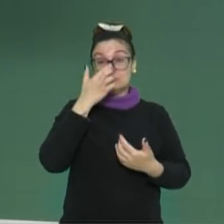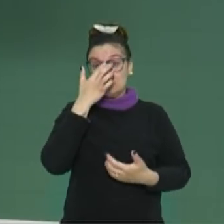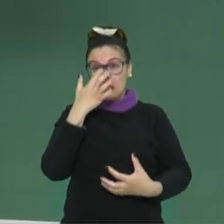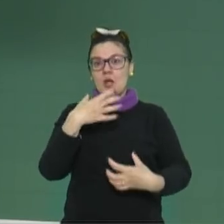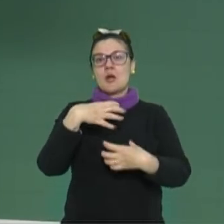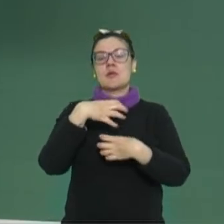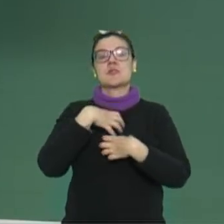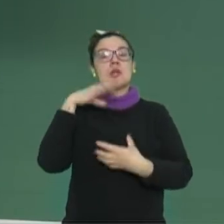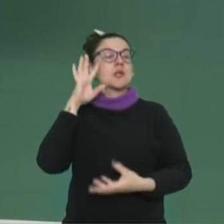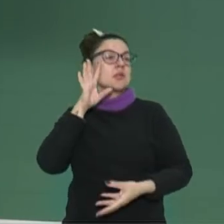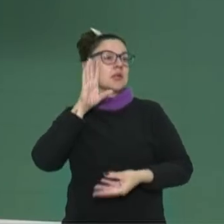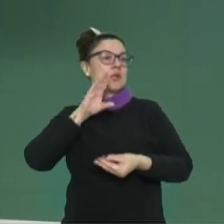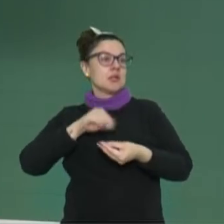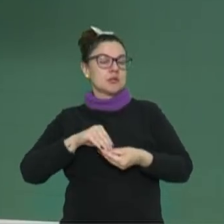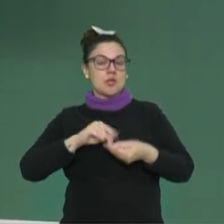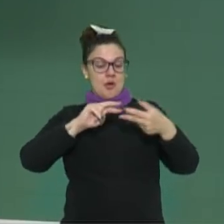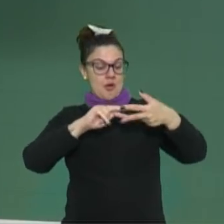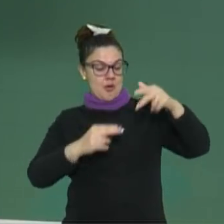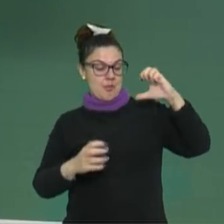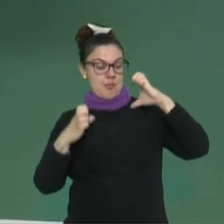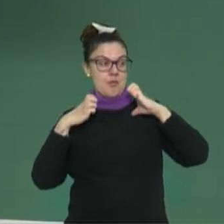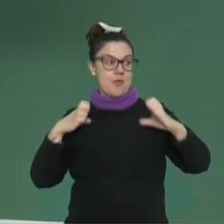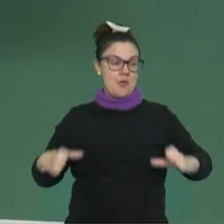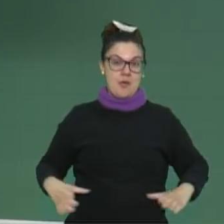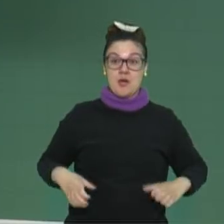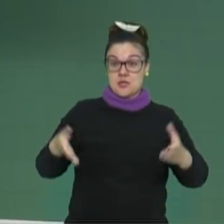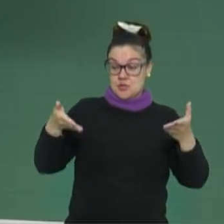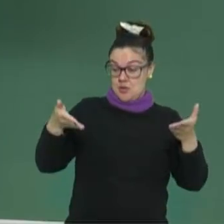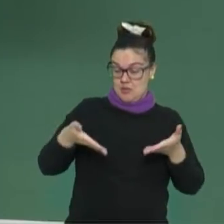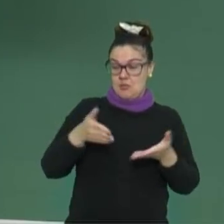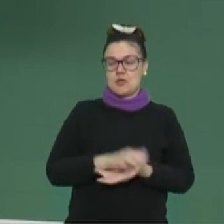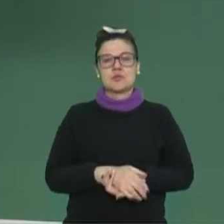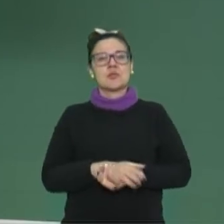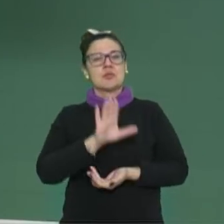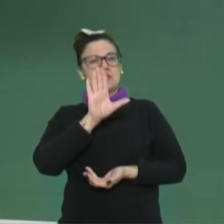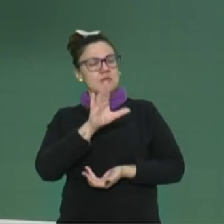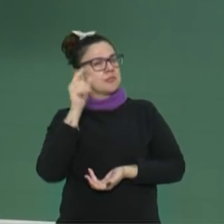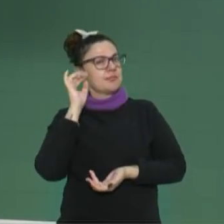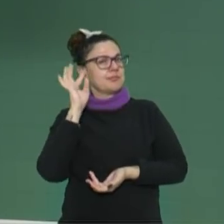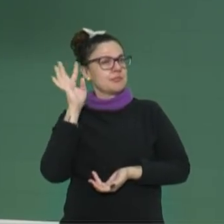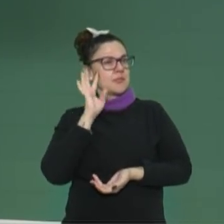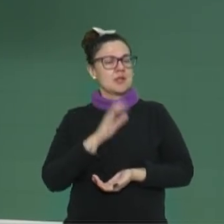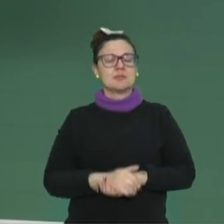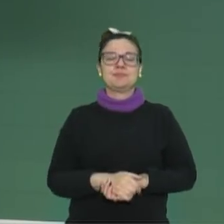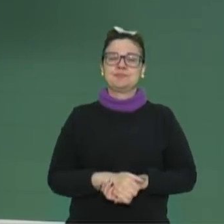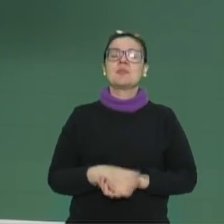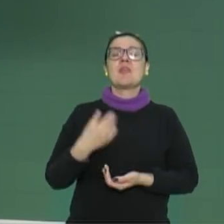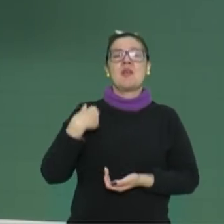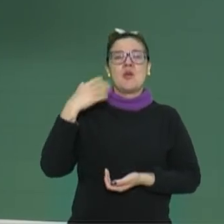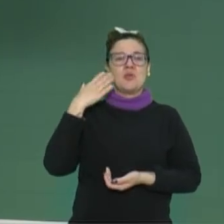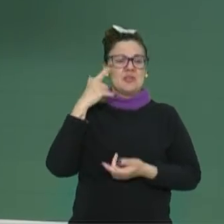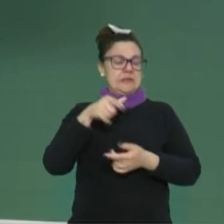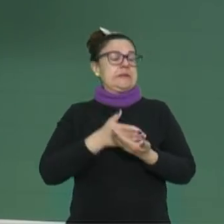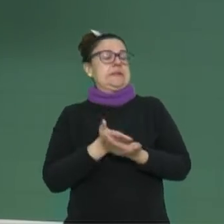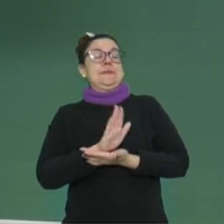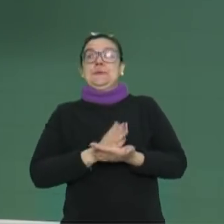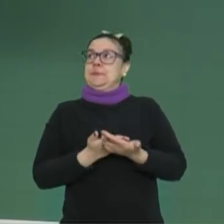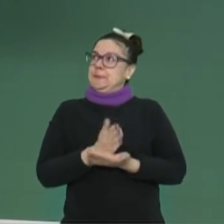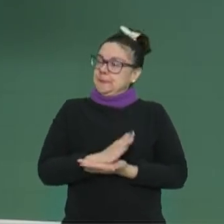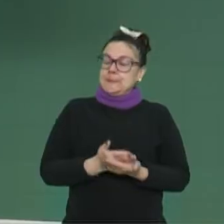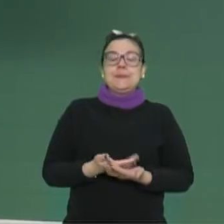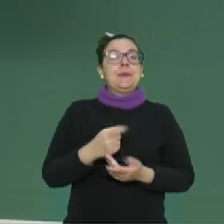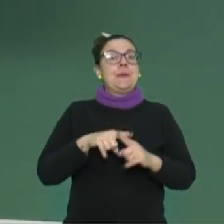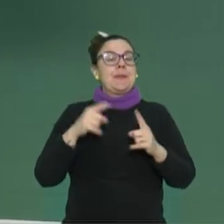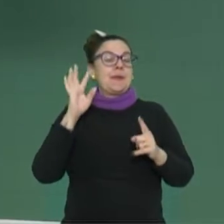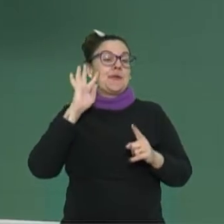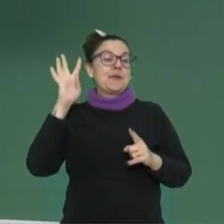forma de entender a bioética no contexto atual. Né? Então, para pensar. Eu sei que talvez você está meio incomodado aí, mas vamos pensar